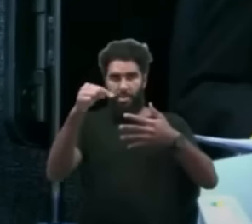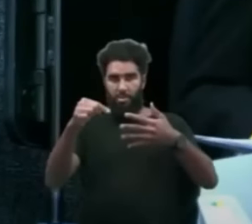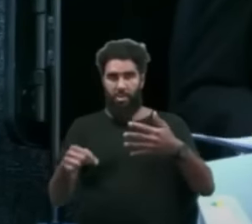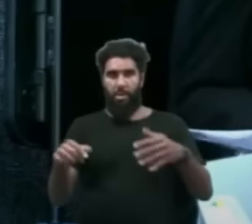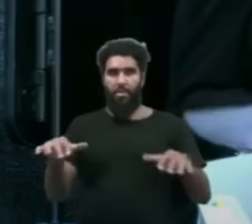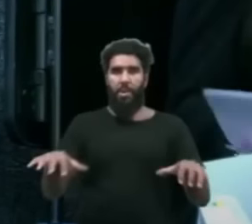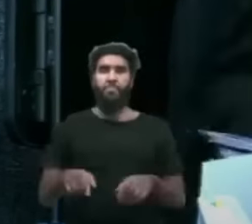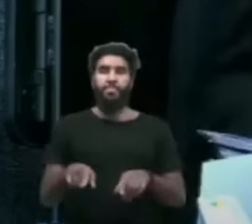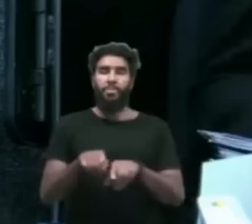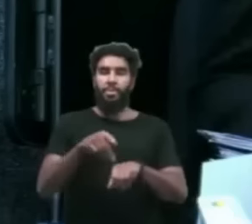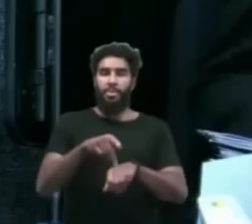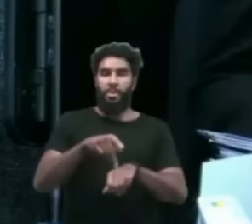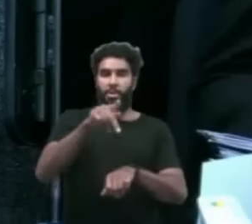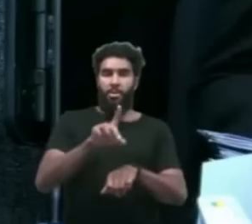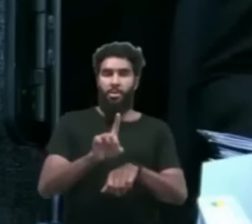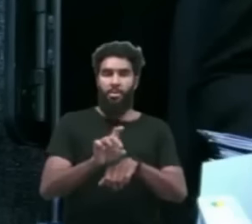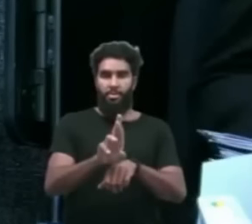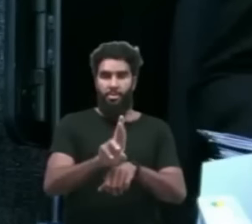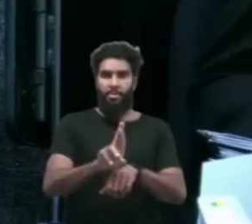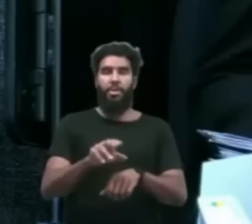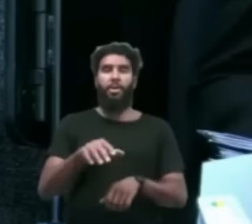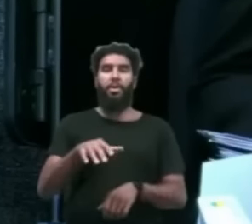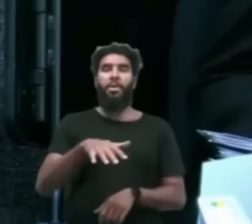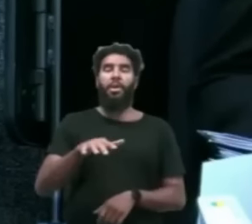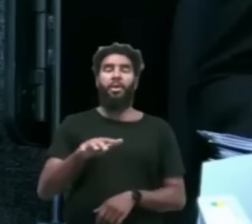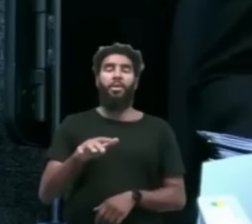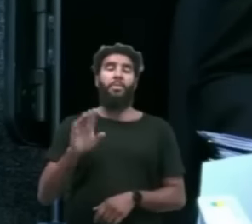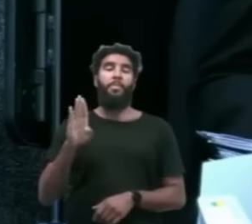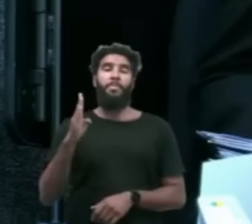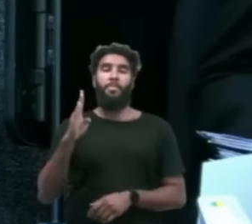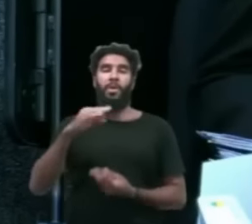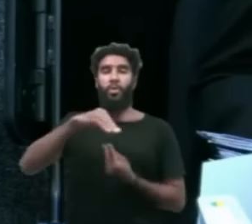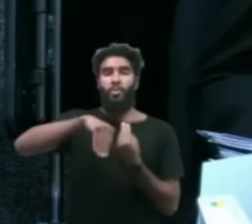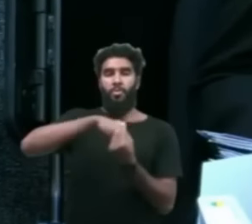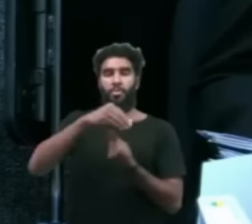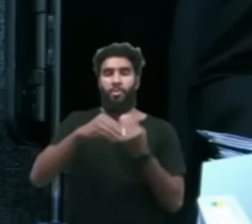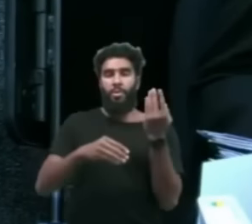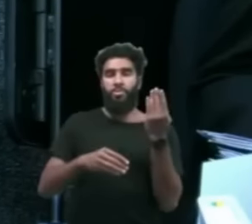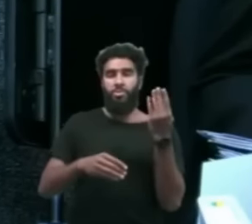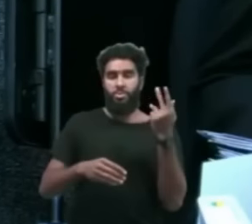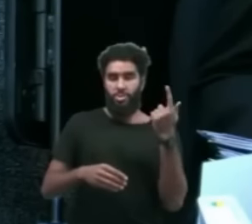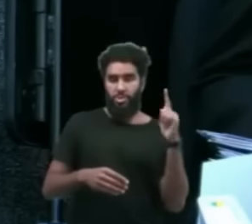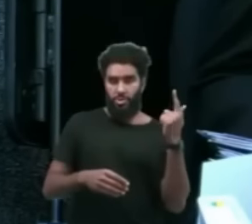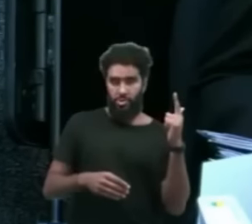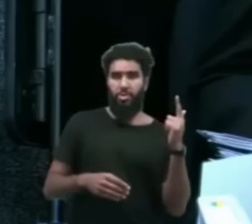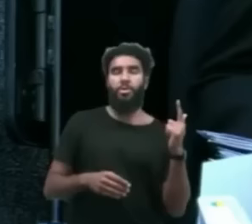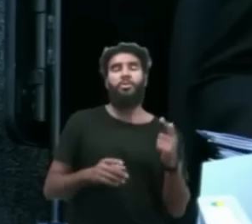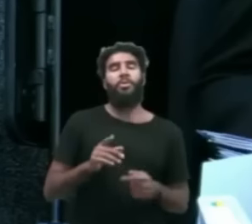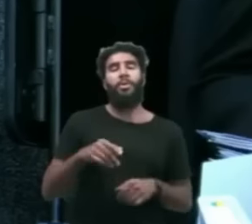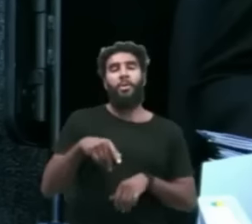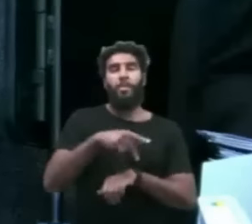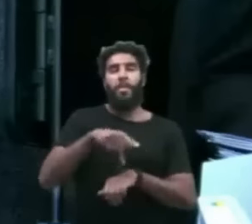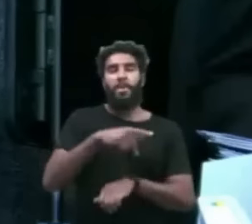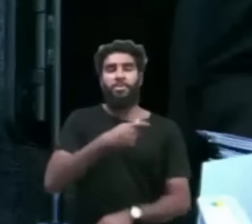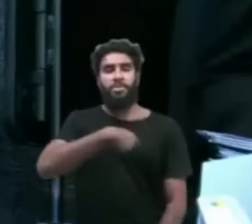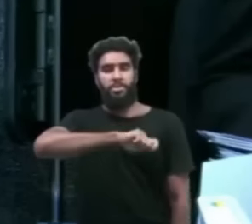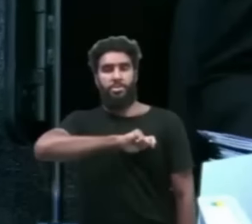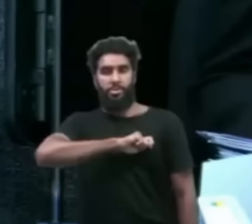será abordado por em biogeografia pela Universidade de Sevilha na